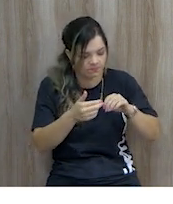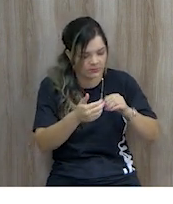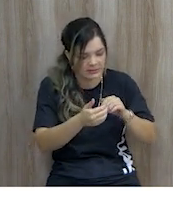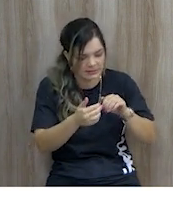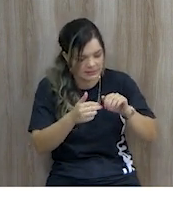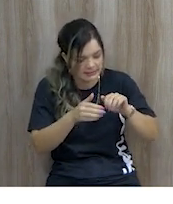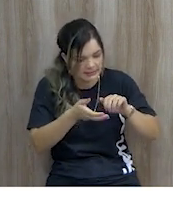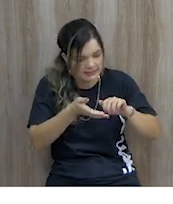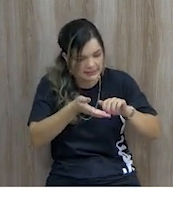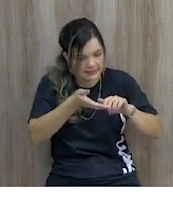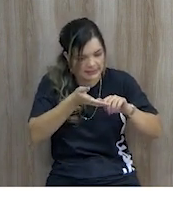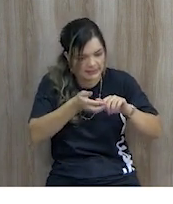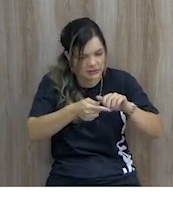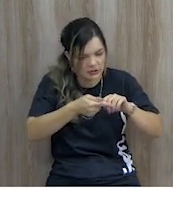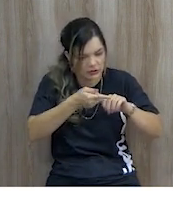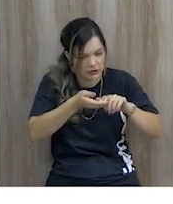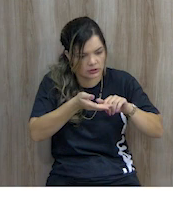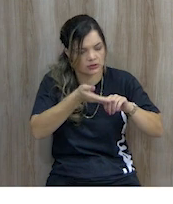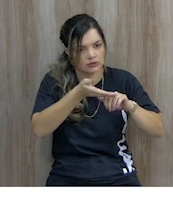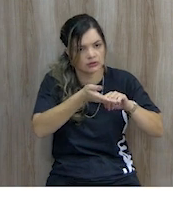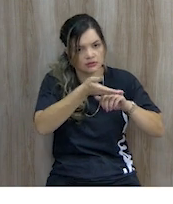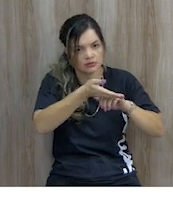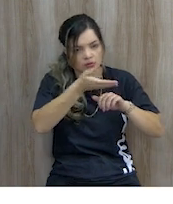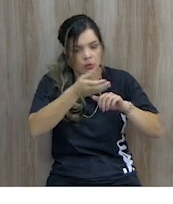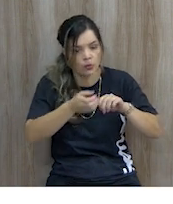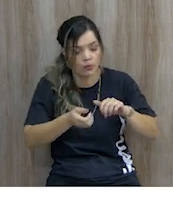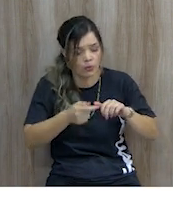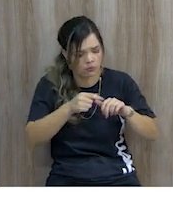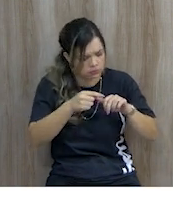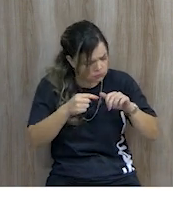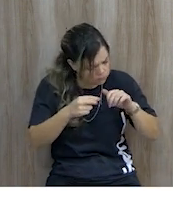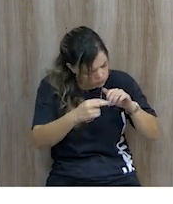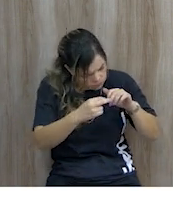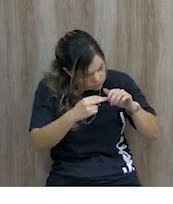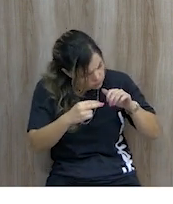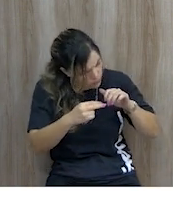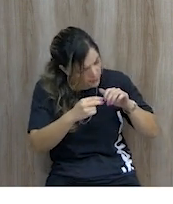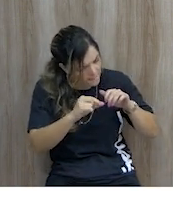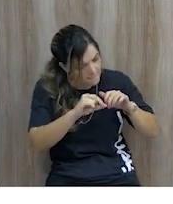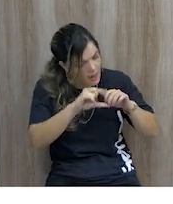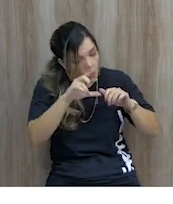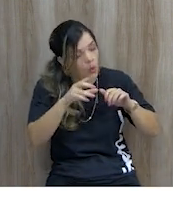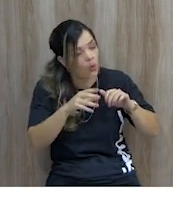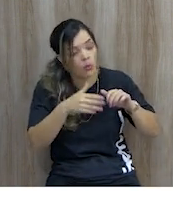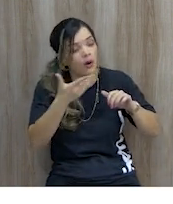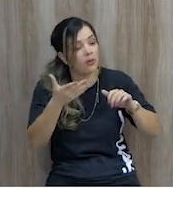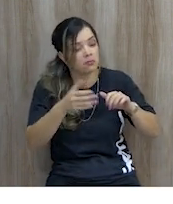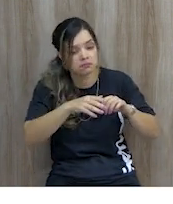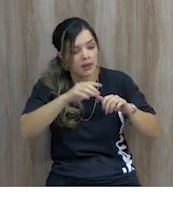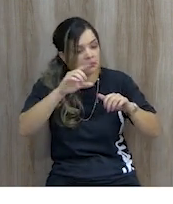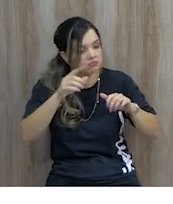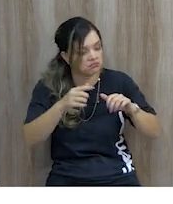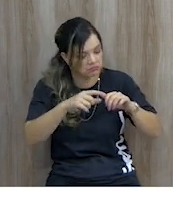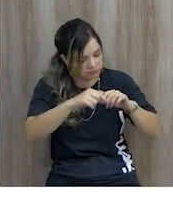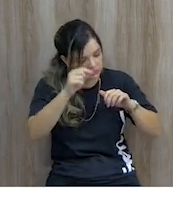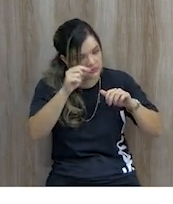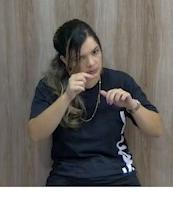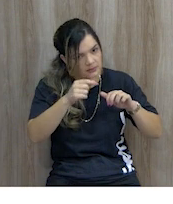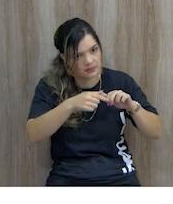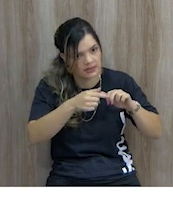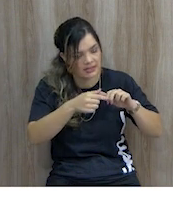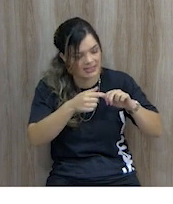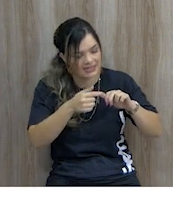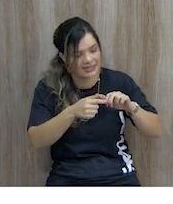gengival. Nesse caso, canino. No canino, eu vou fazer na base da papila,